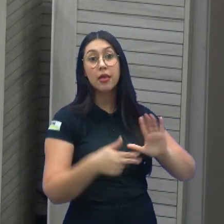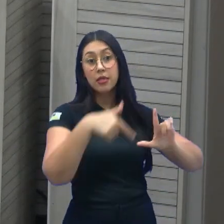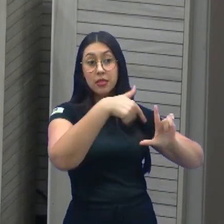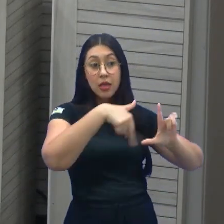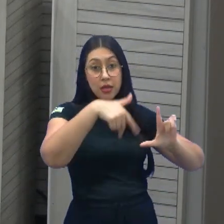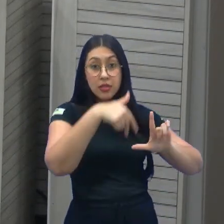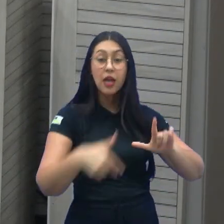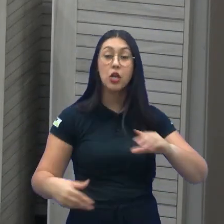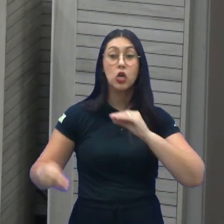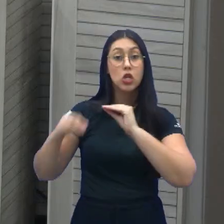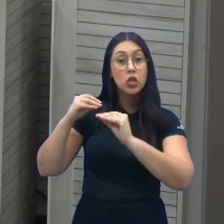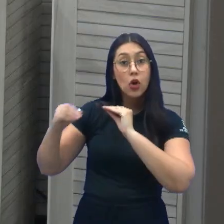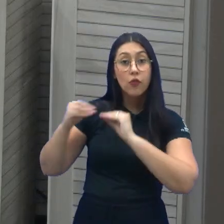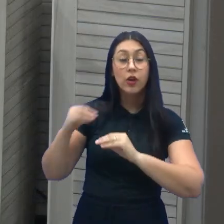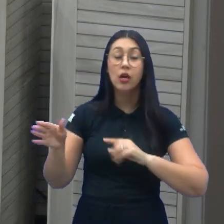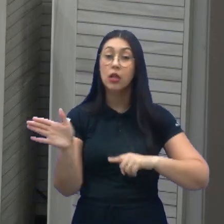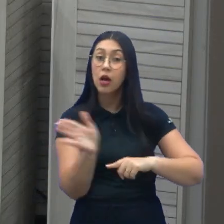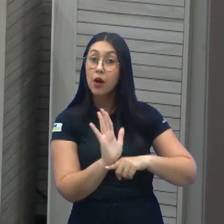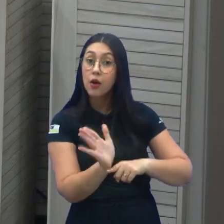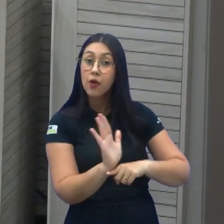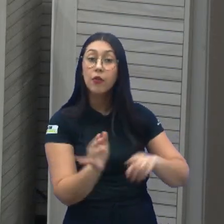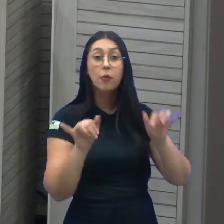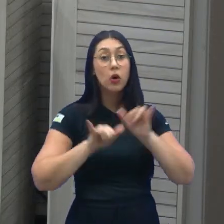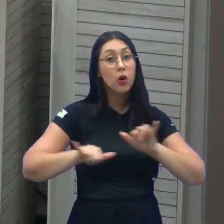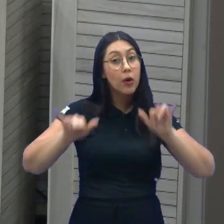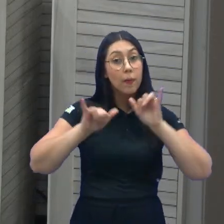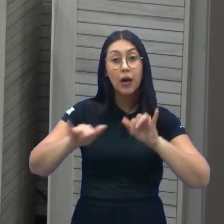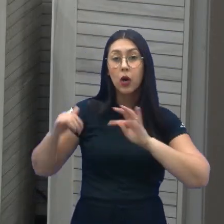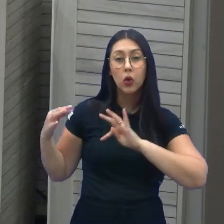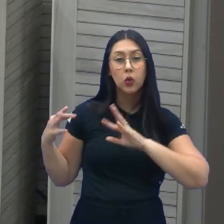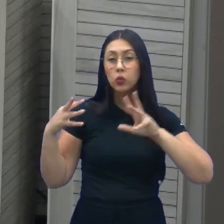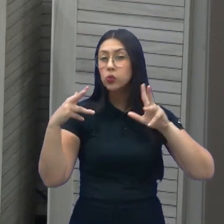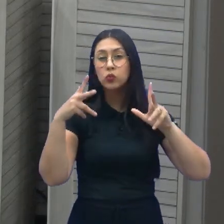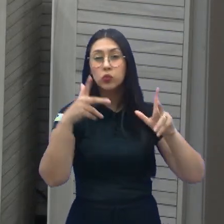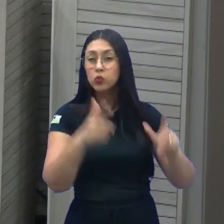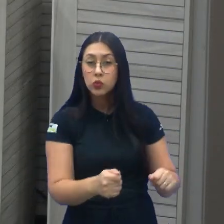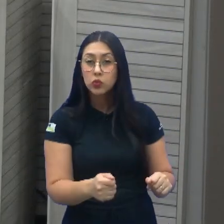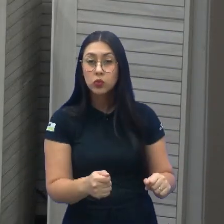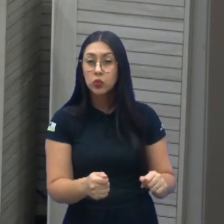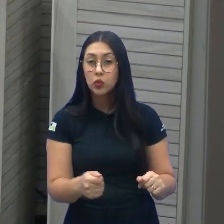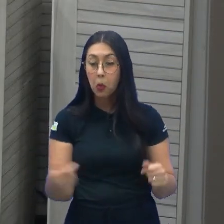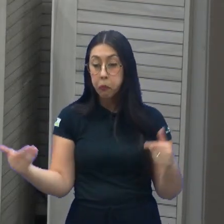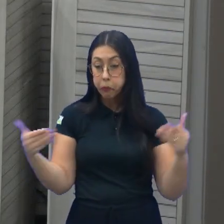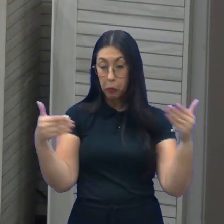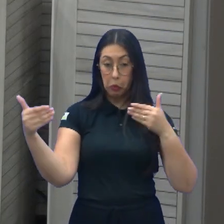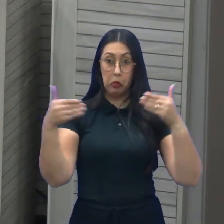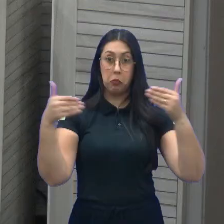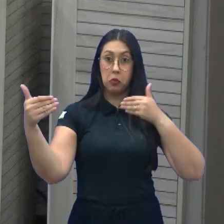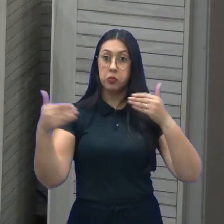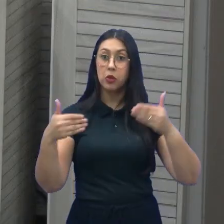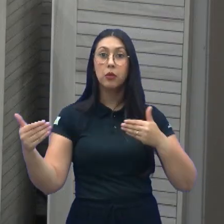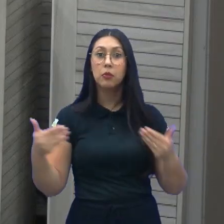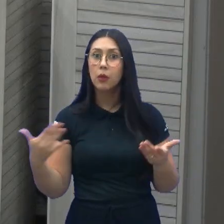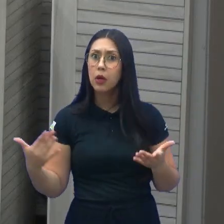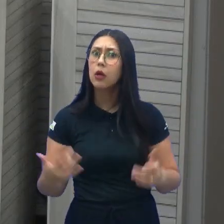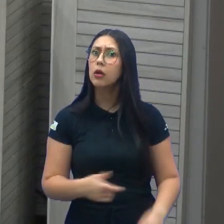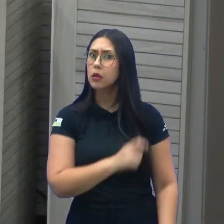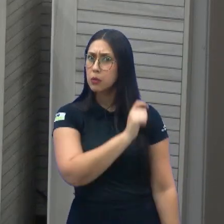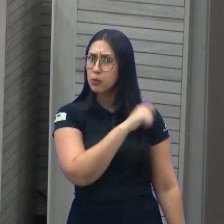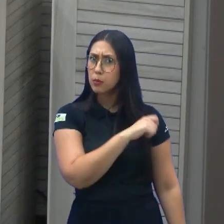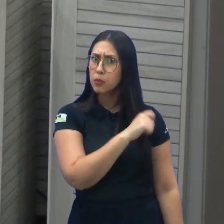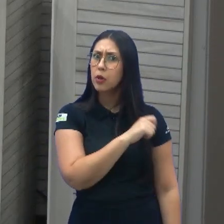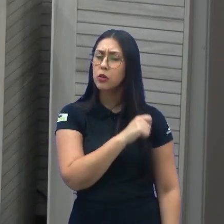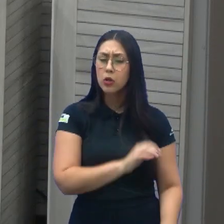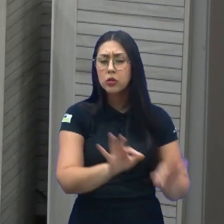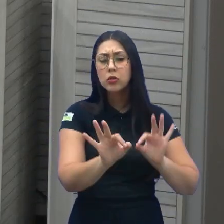filme, é comercial. Gente, está tudo entrando dentro da televisão, dentro da casa da gente. É maquiavélico esse plano de esquerda,